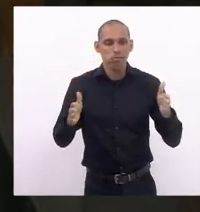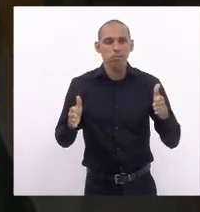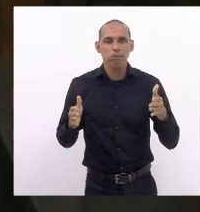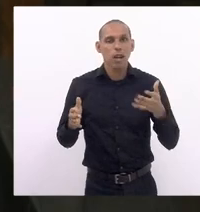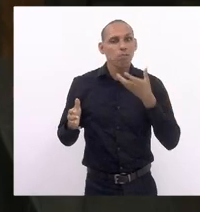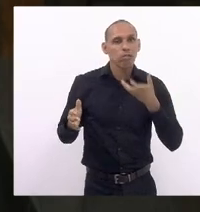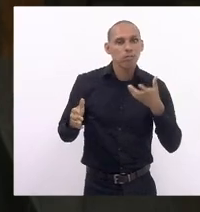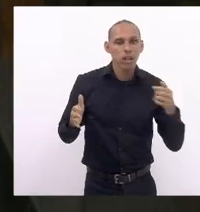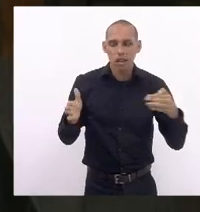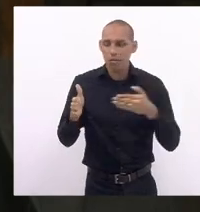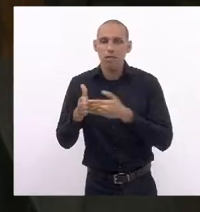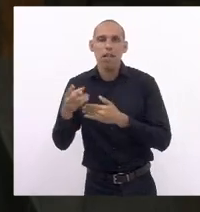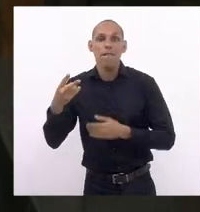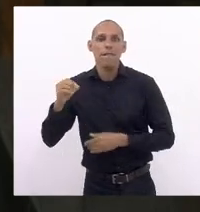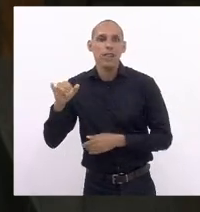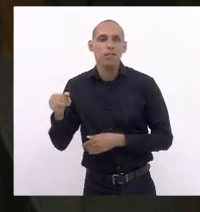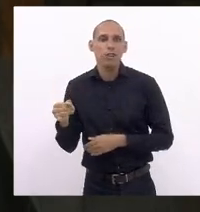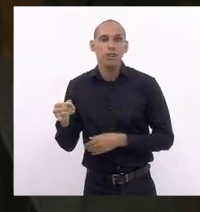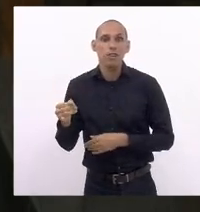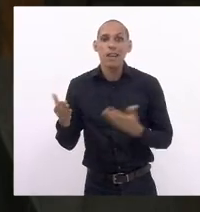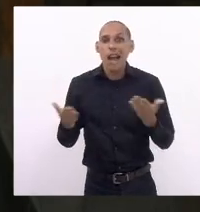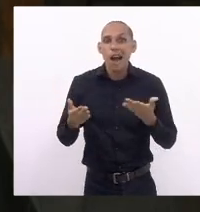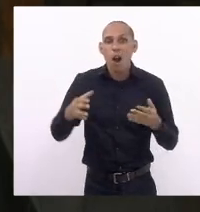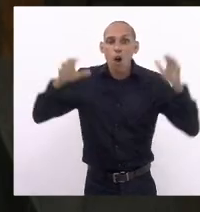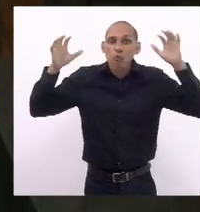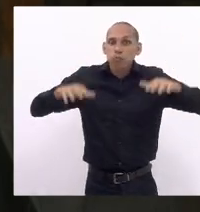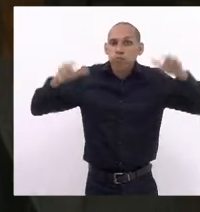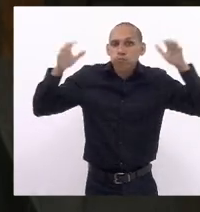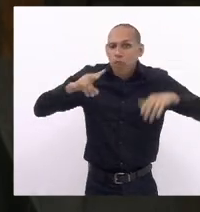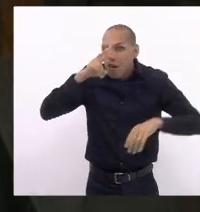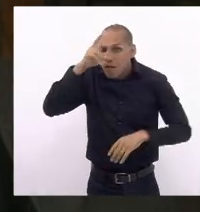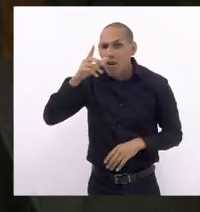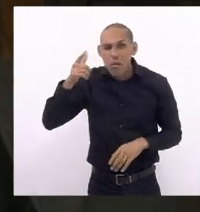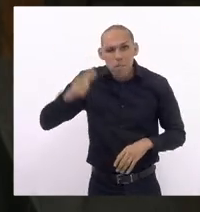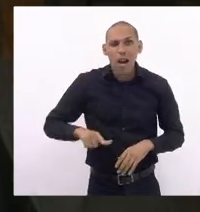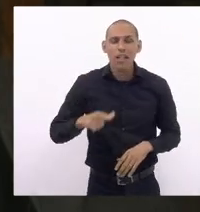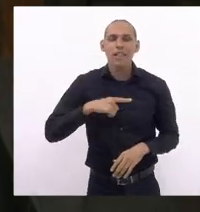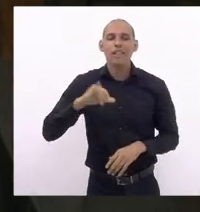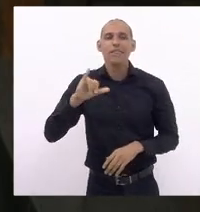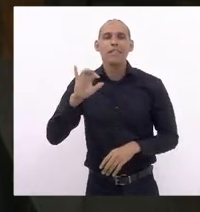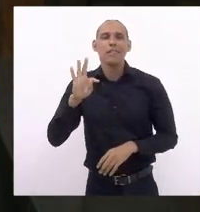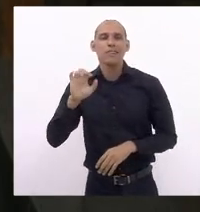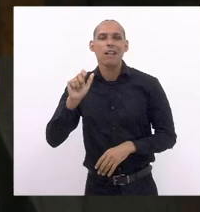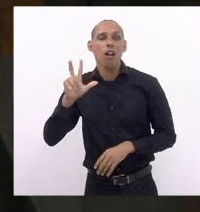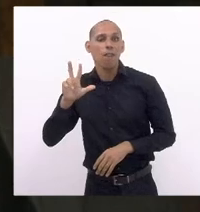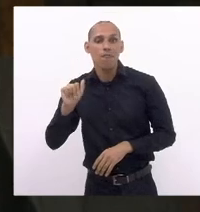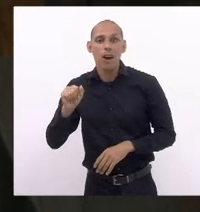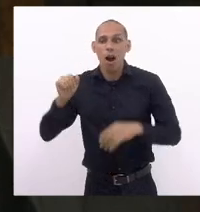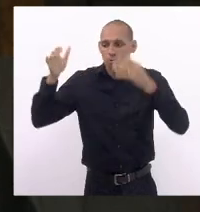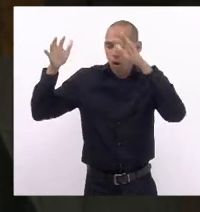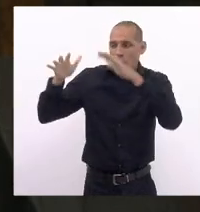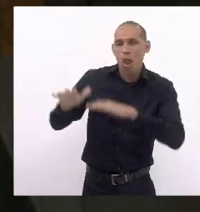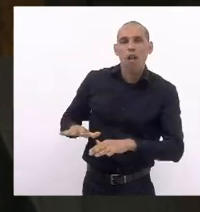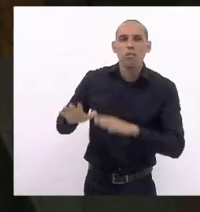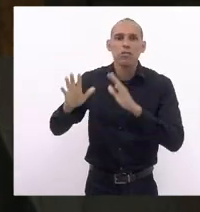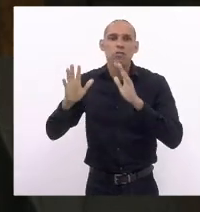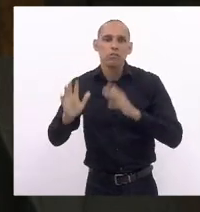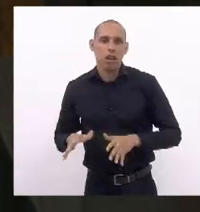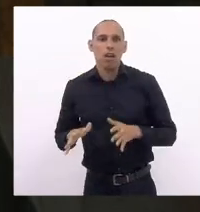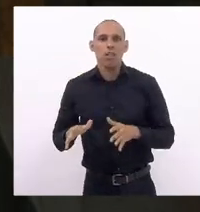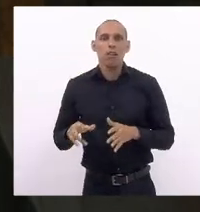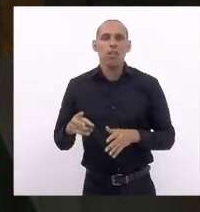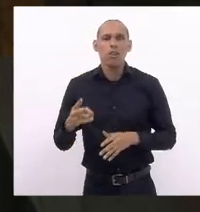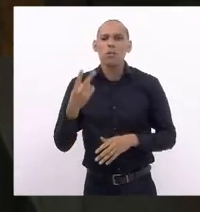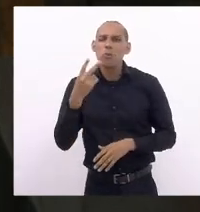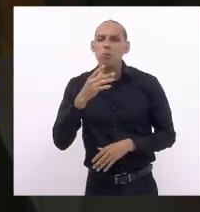janeiro. Está previsto mais chuva forte para Italva, onde ocorreu um deslizamento e matou 2